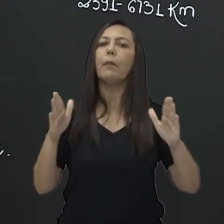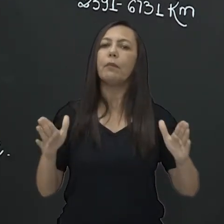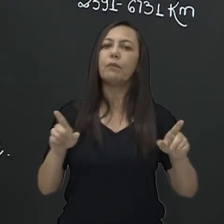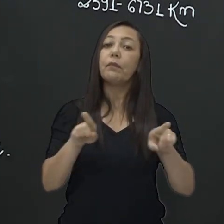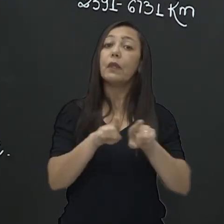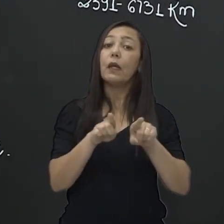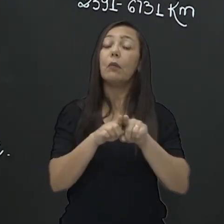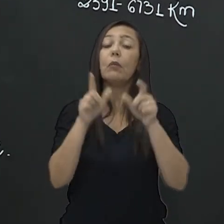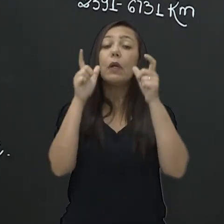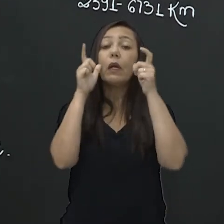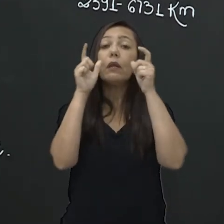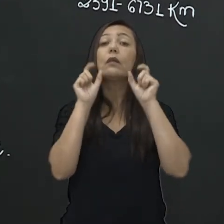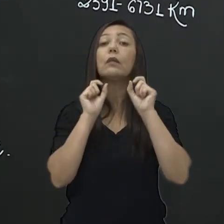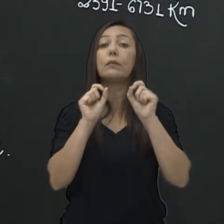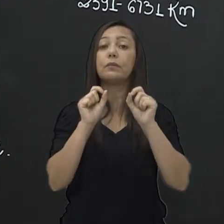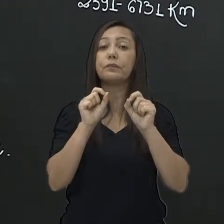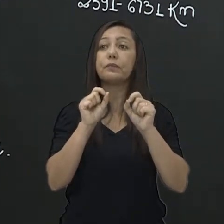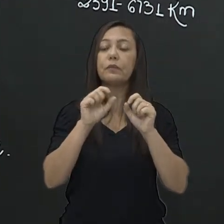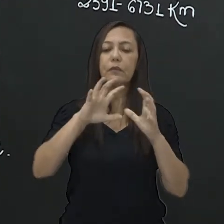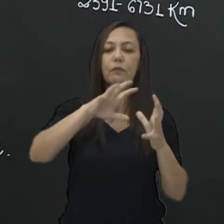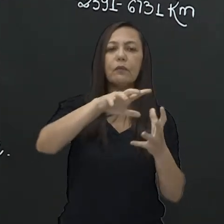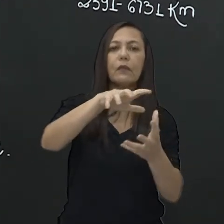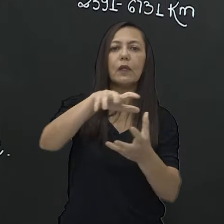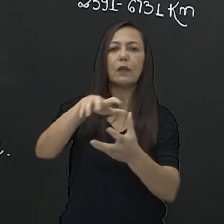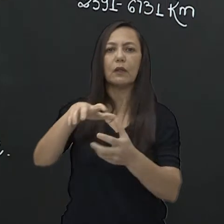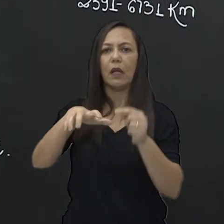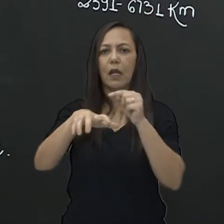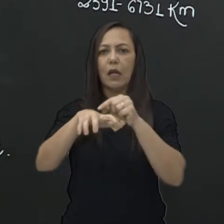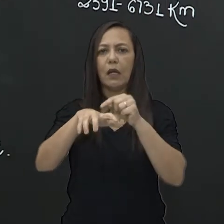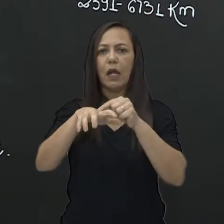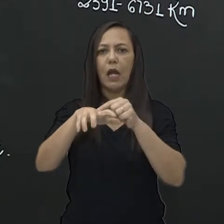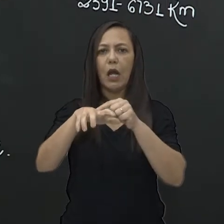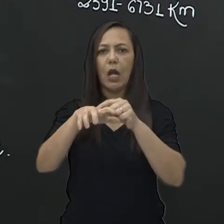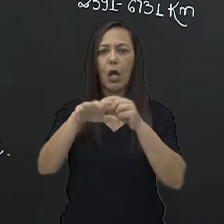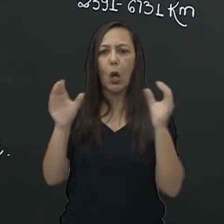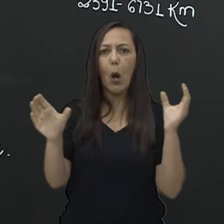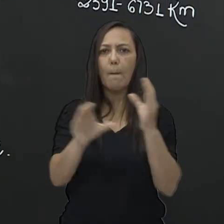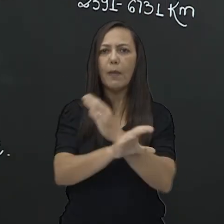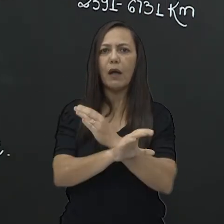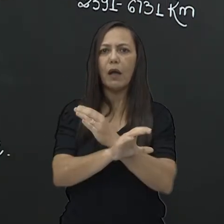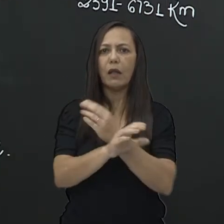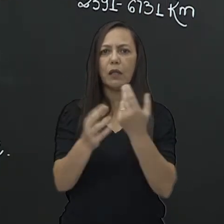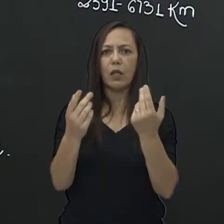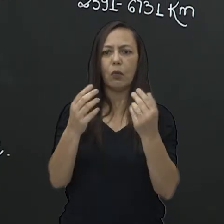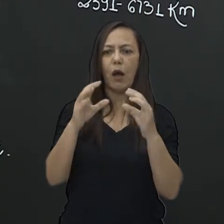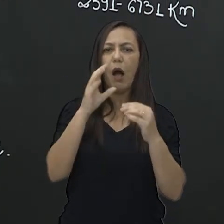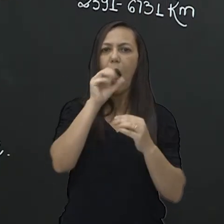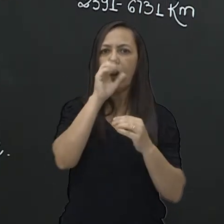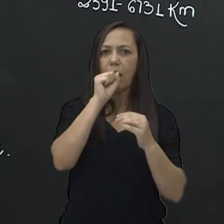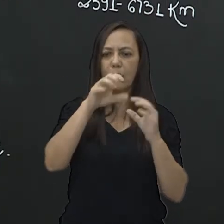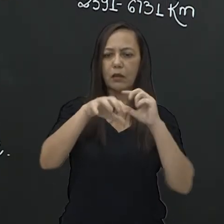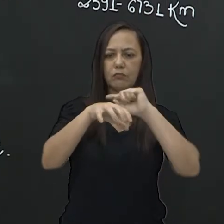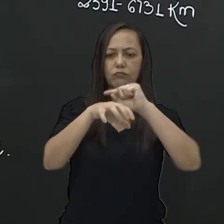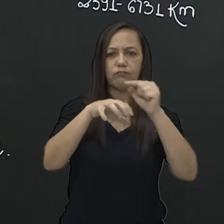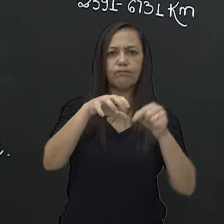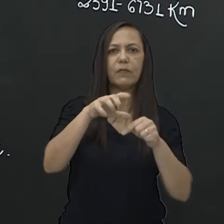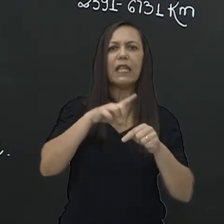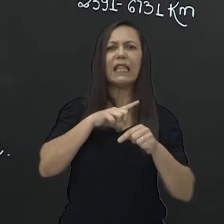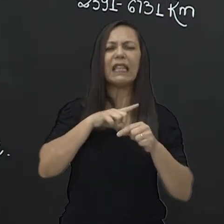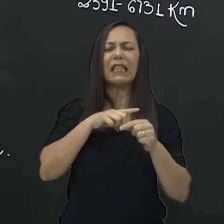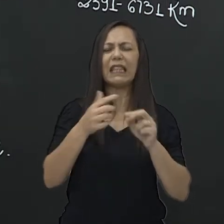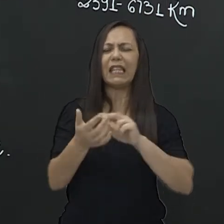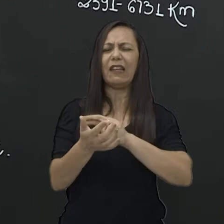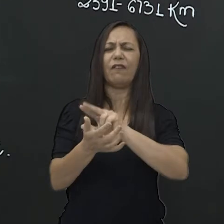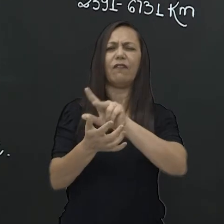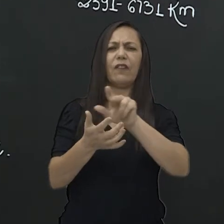coisa interessante sobre essa crosta é que essa crosta ela não é absolutamente inteira como a casca de uma laranja, não. Ela tem várias